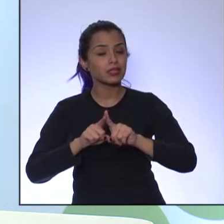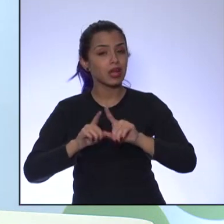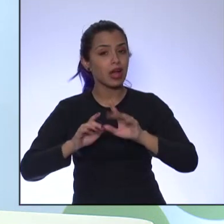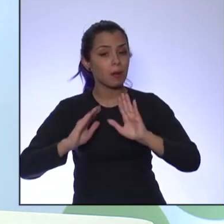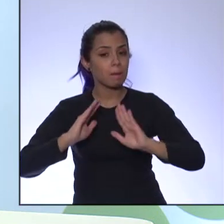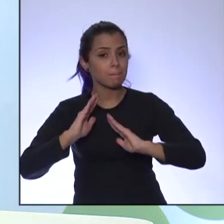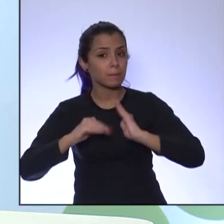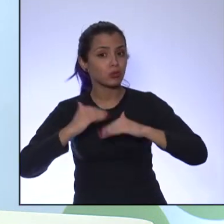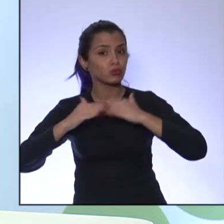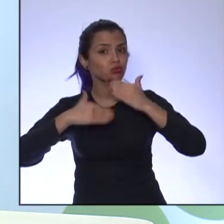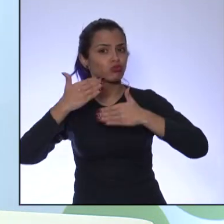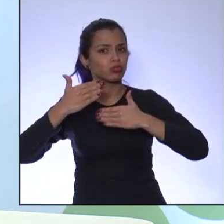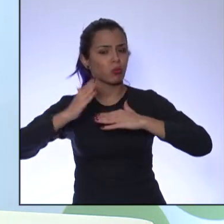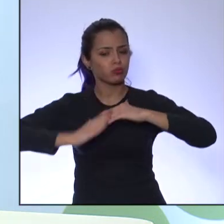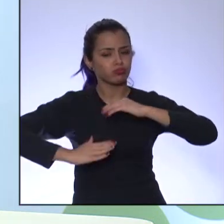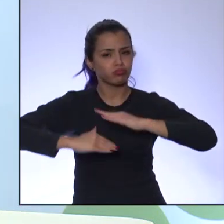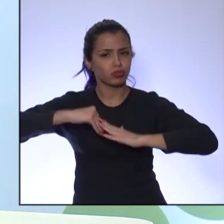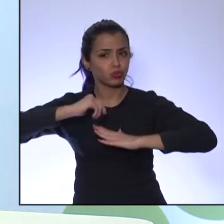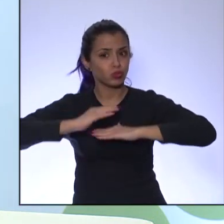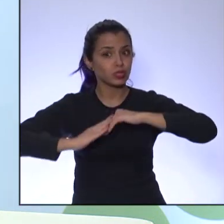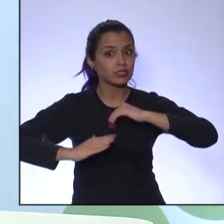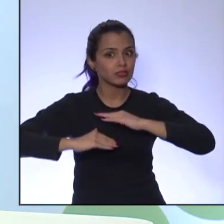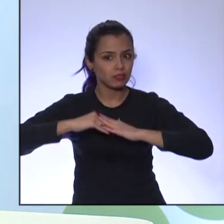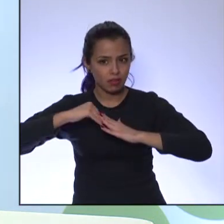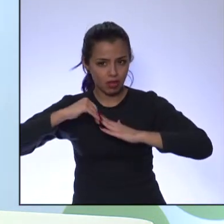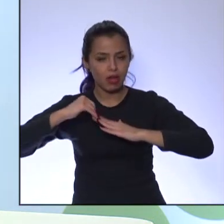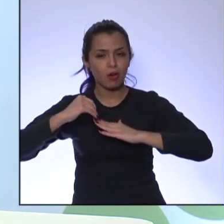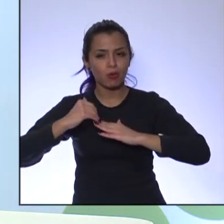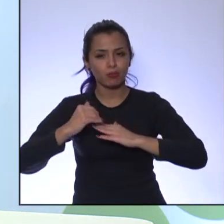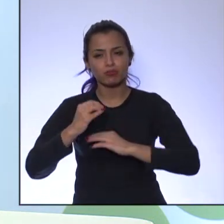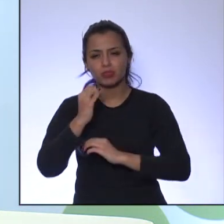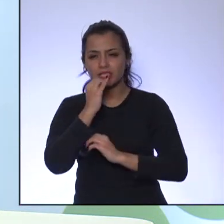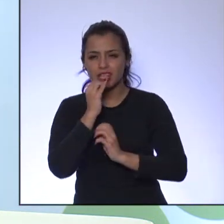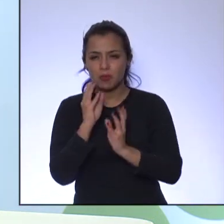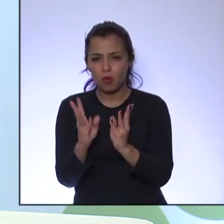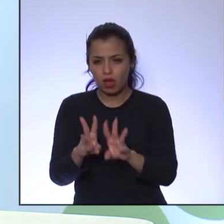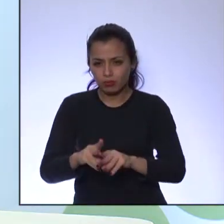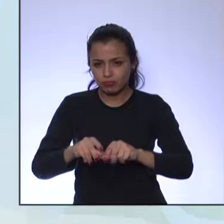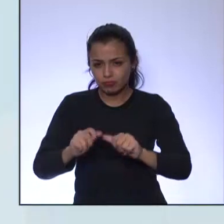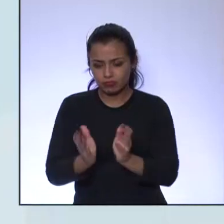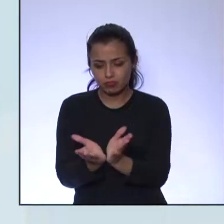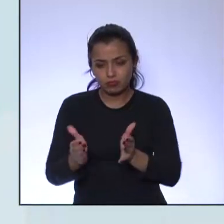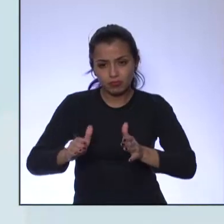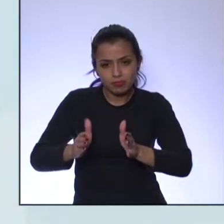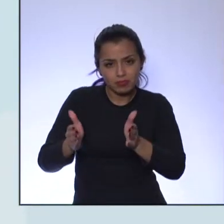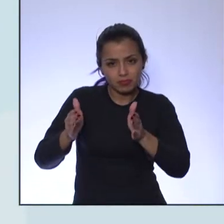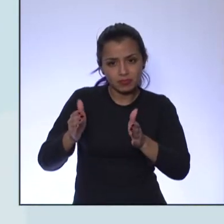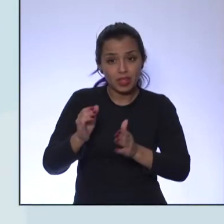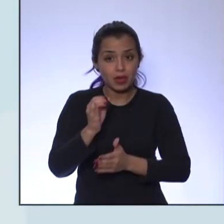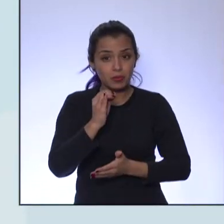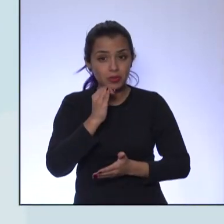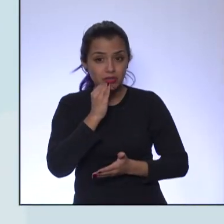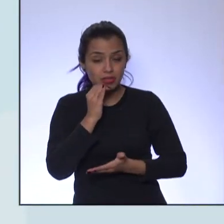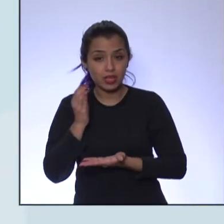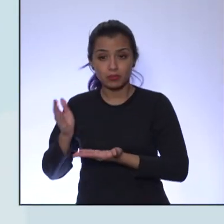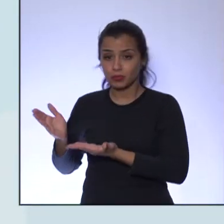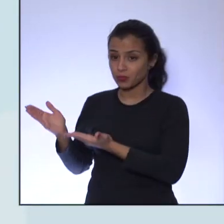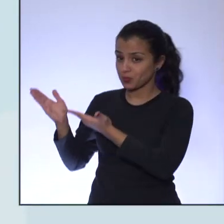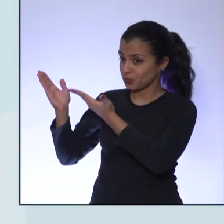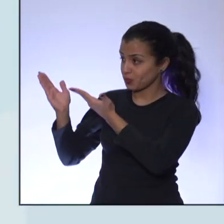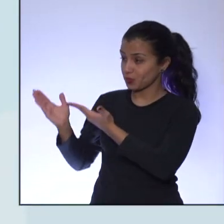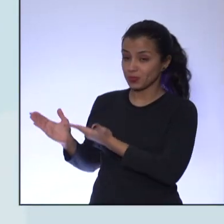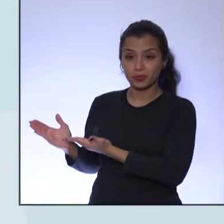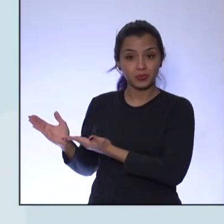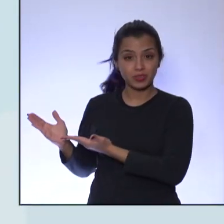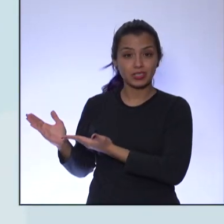de artefatos, principalmente de argila. Então, aí nós temos um mapa, que é um mapa indígena